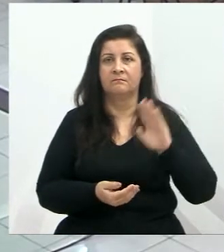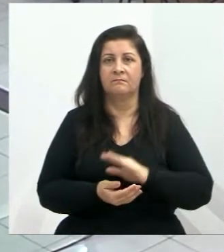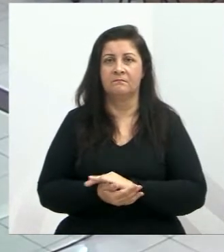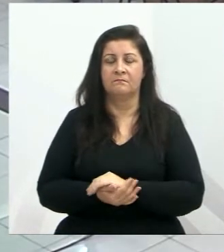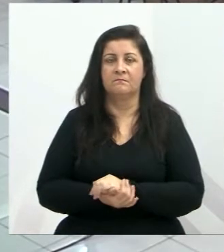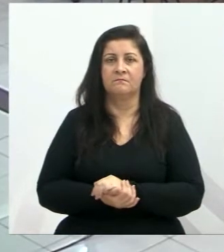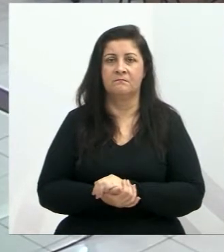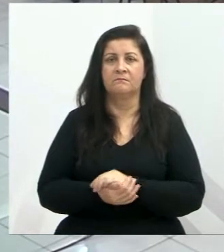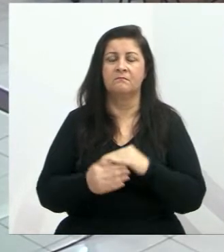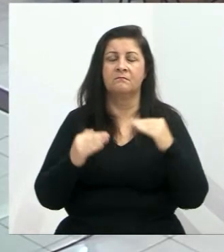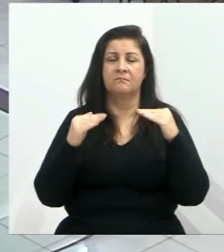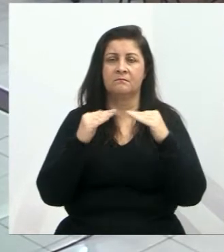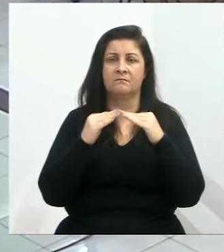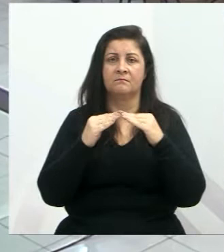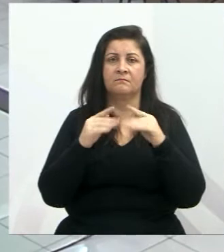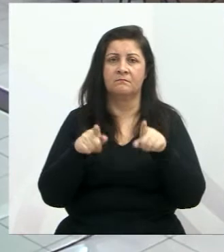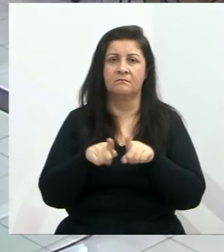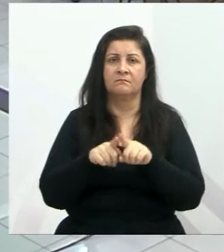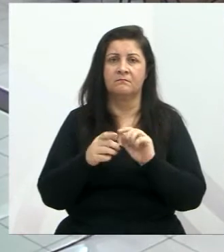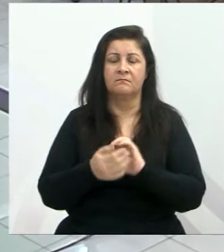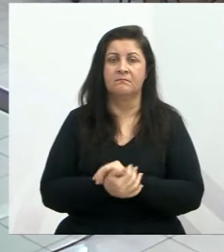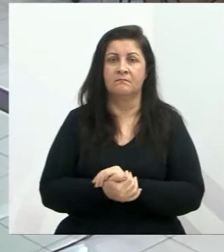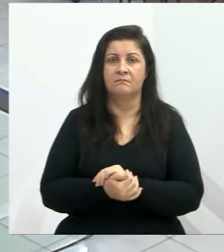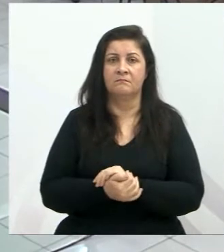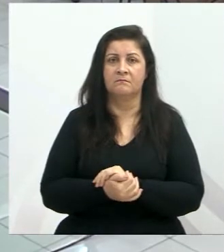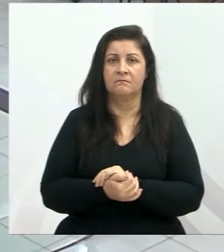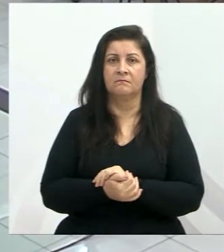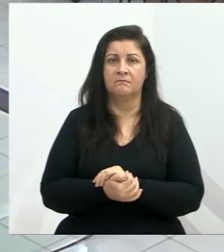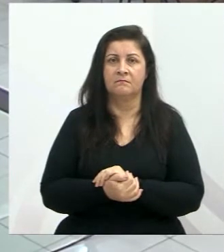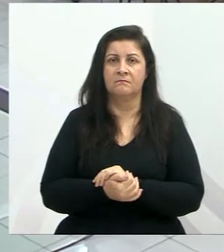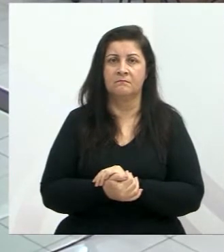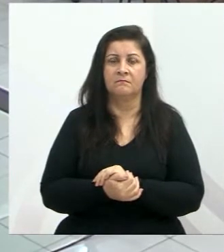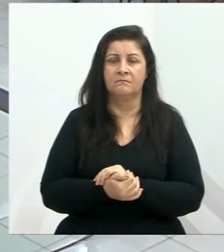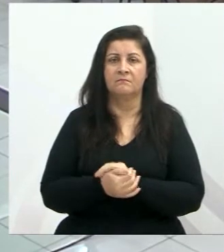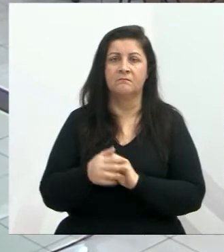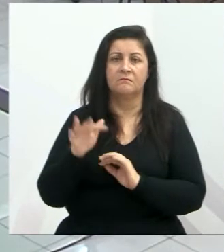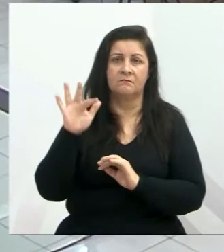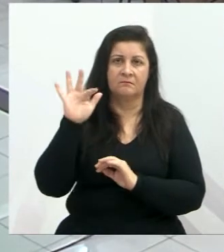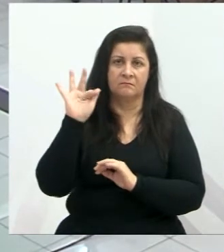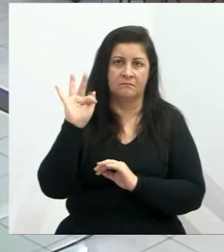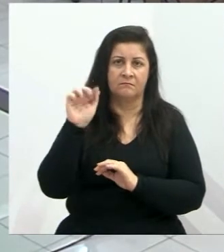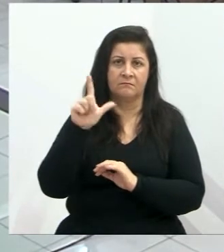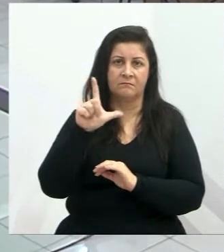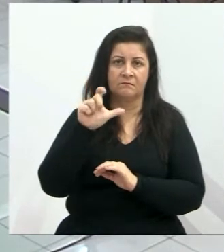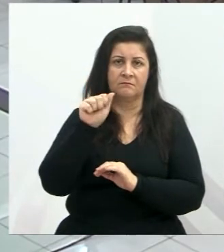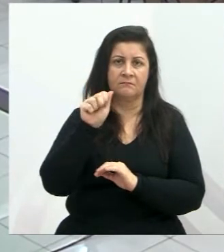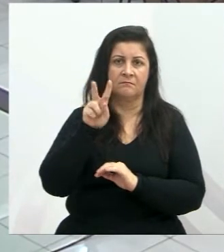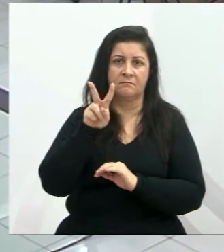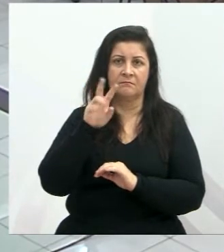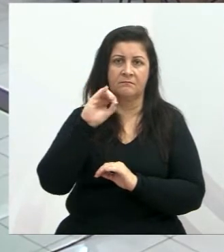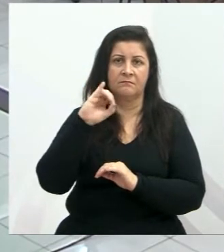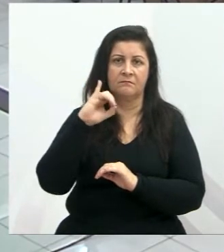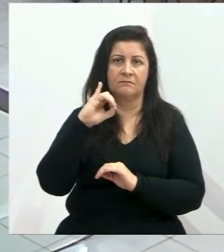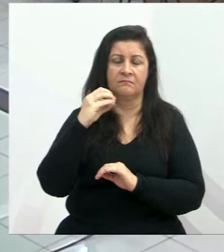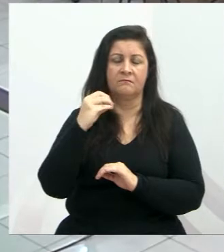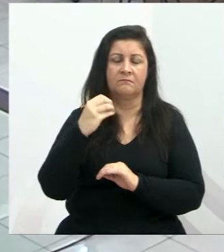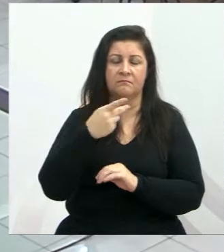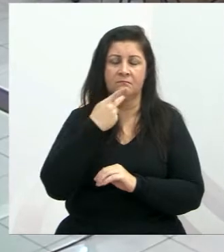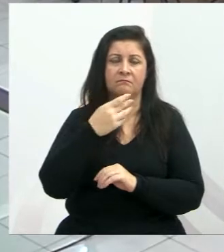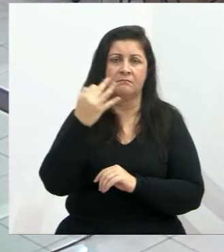sou favorável. Porém, boa fala do Flavinho, quando cita aí o senhor presidente Jair